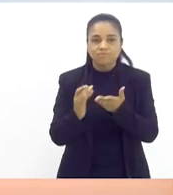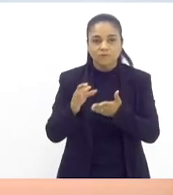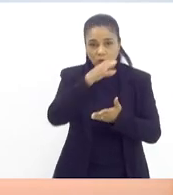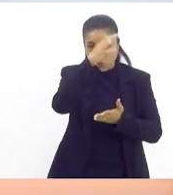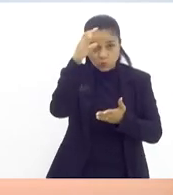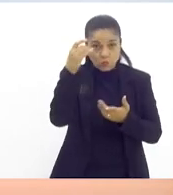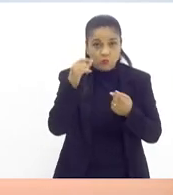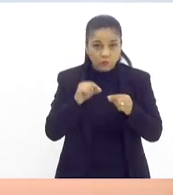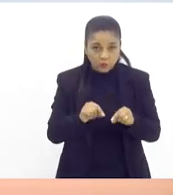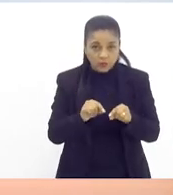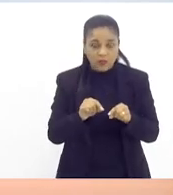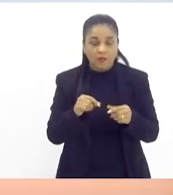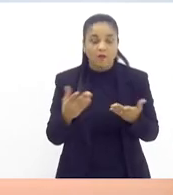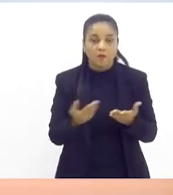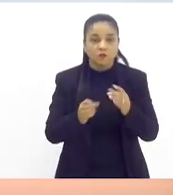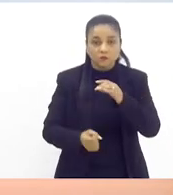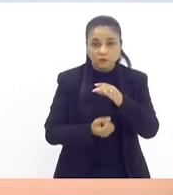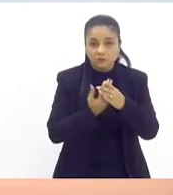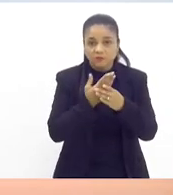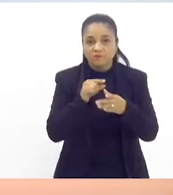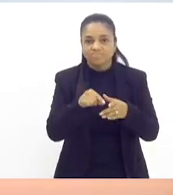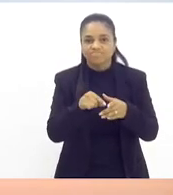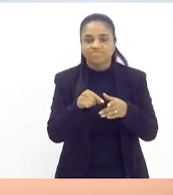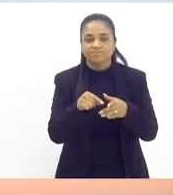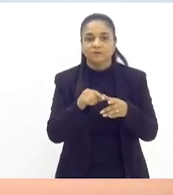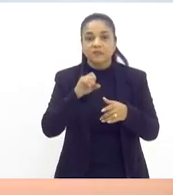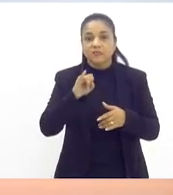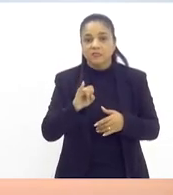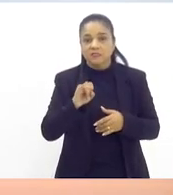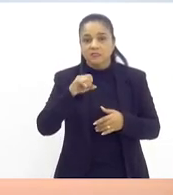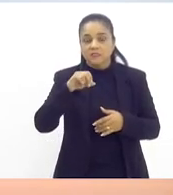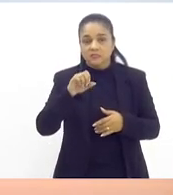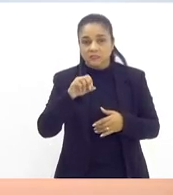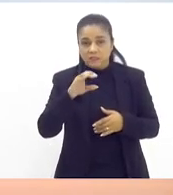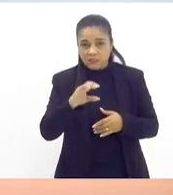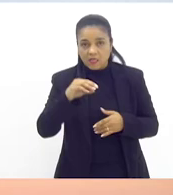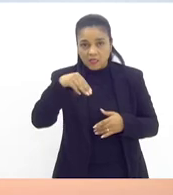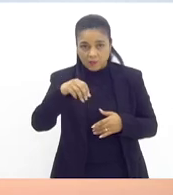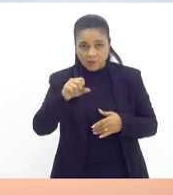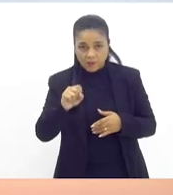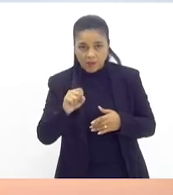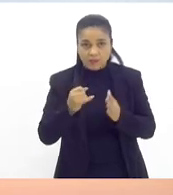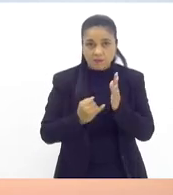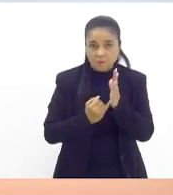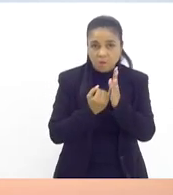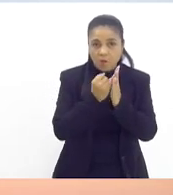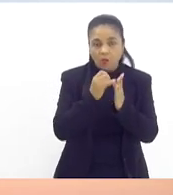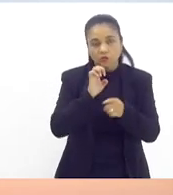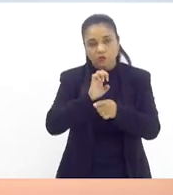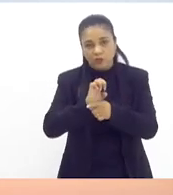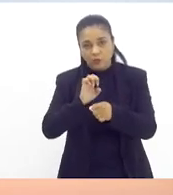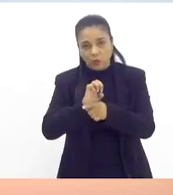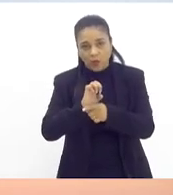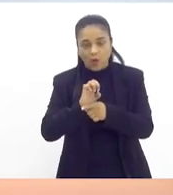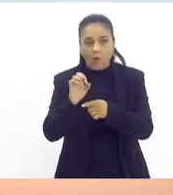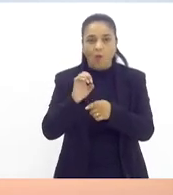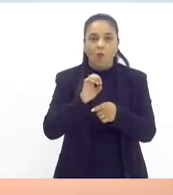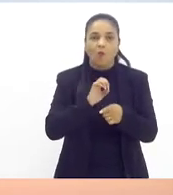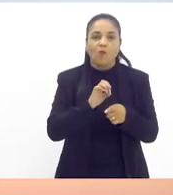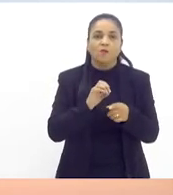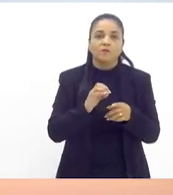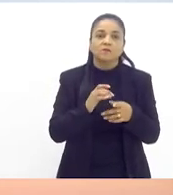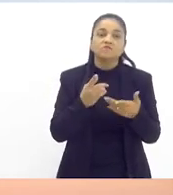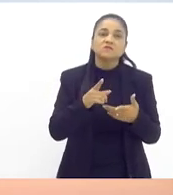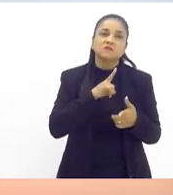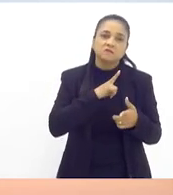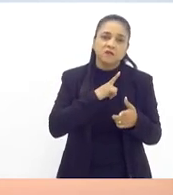na origem, como acontece hoje, parcialmente com o ICMS, em que parte do imposto nas operações interestaduais é cobrado na origem e parte no destino,